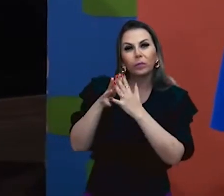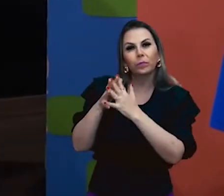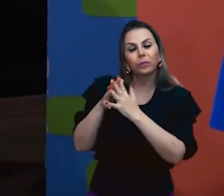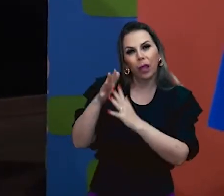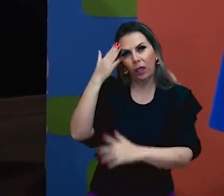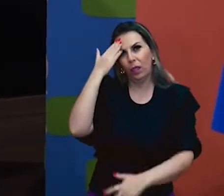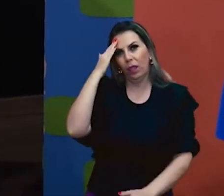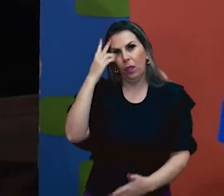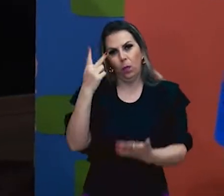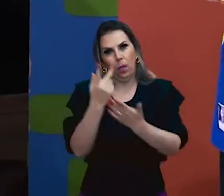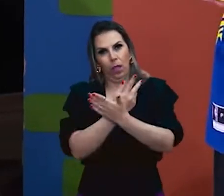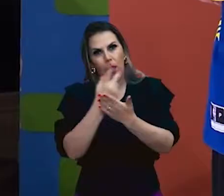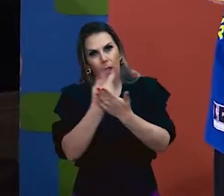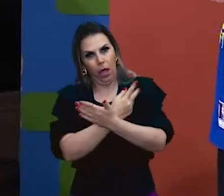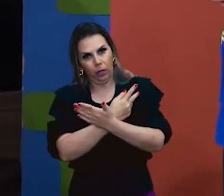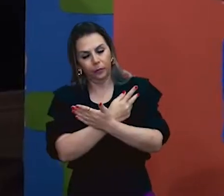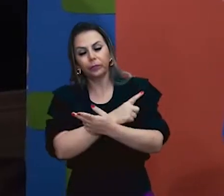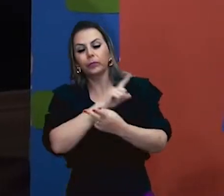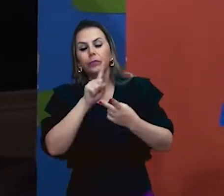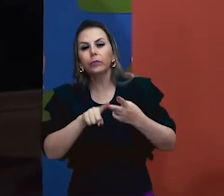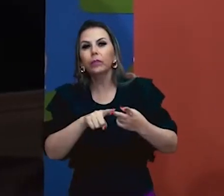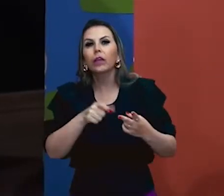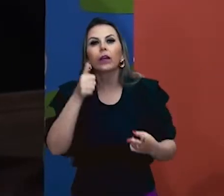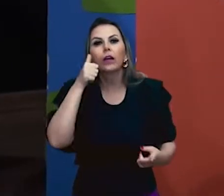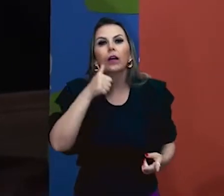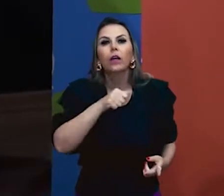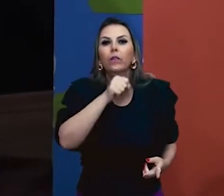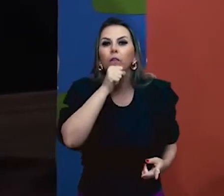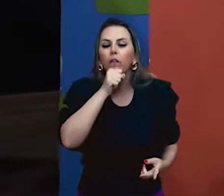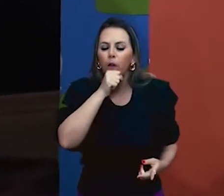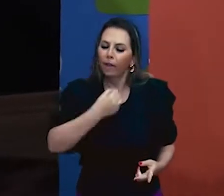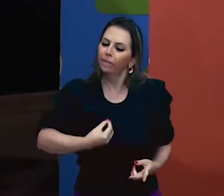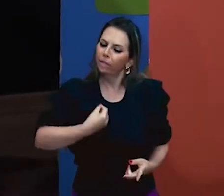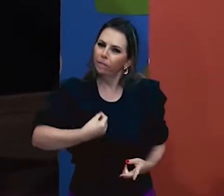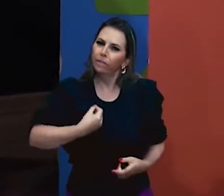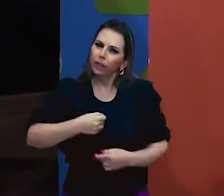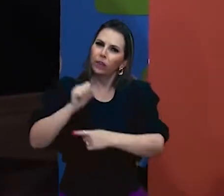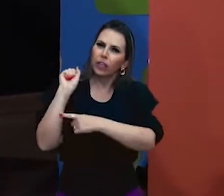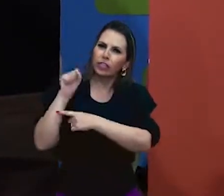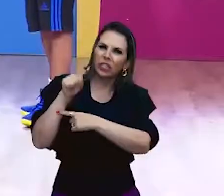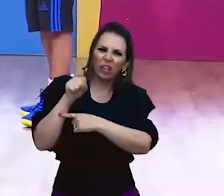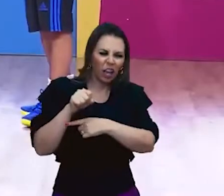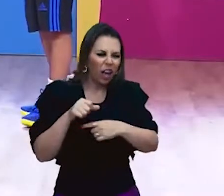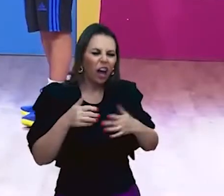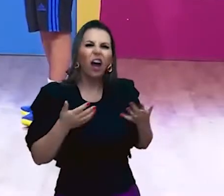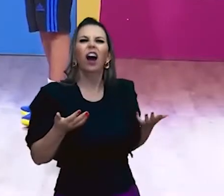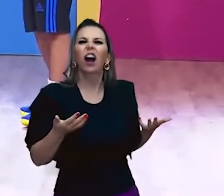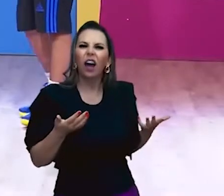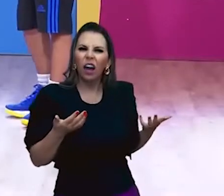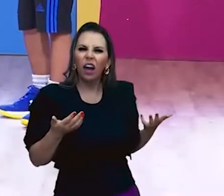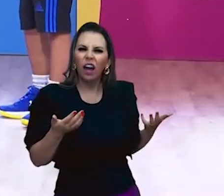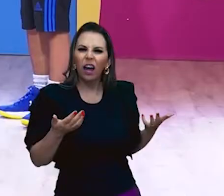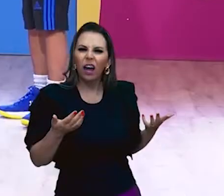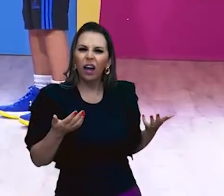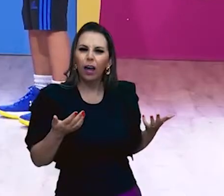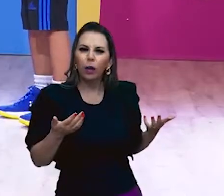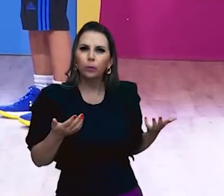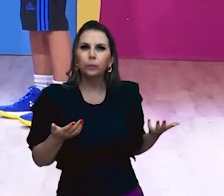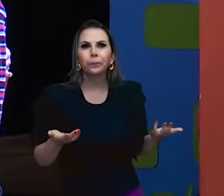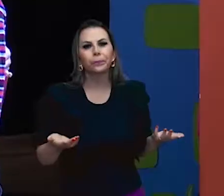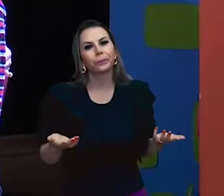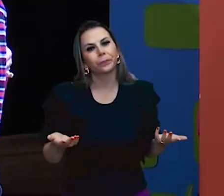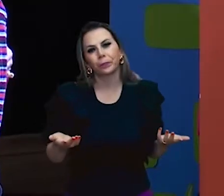ter entendido errado! E outra coisa, a sua avó tá viva sim! Hã?